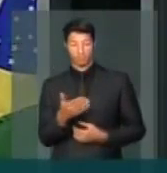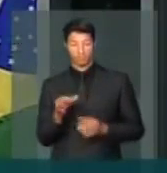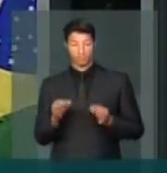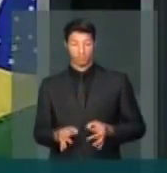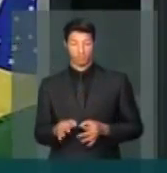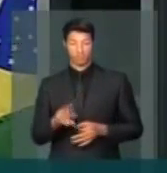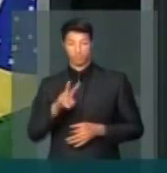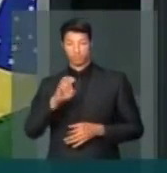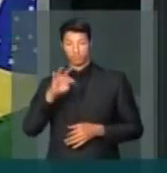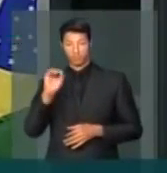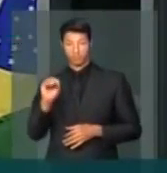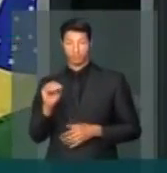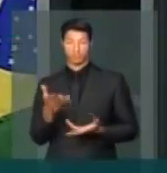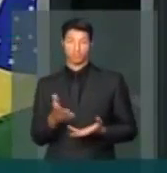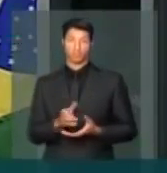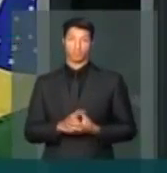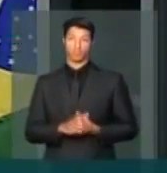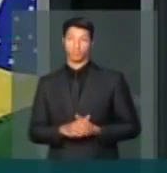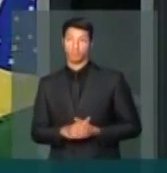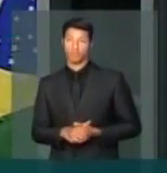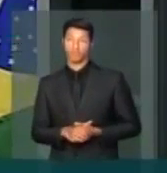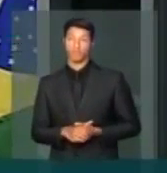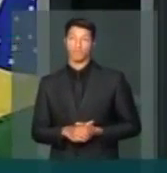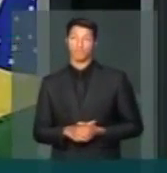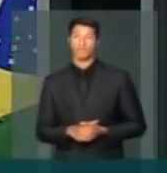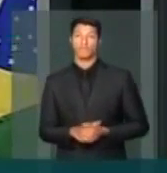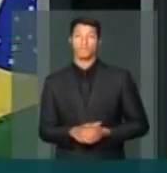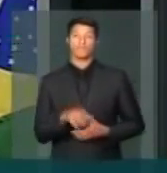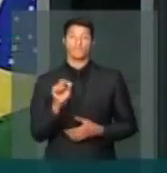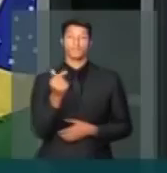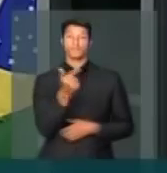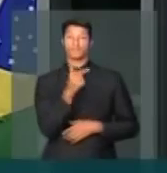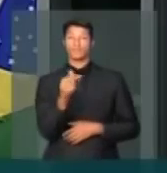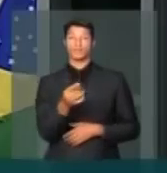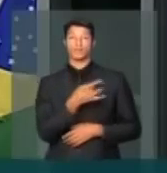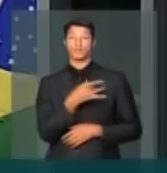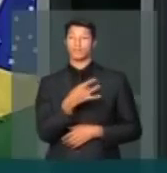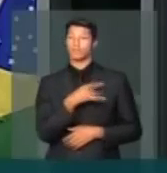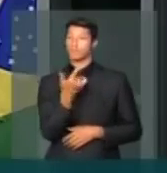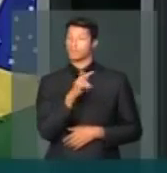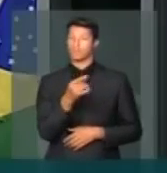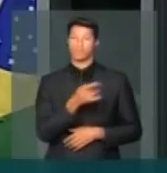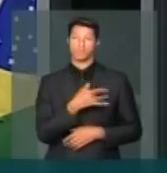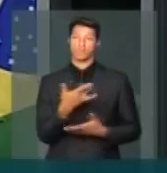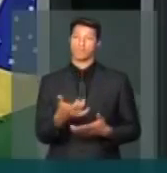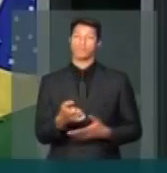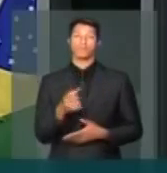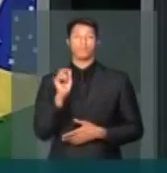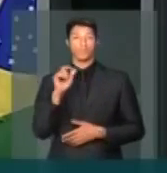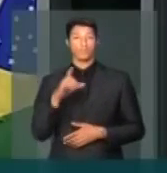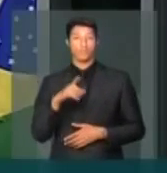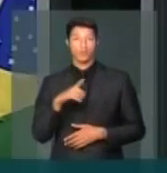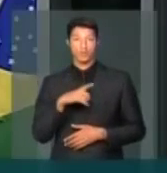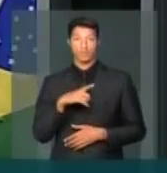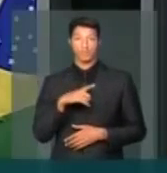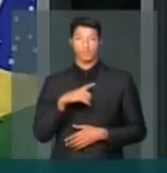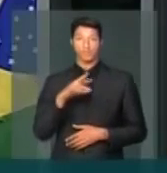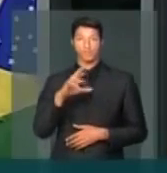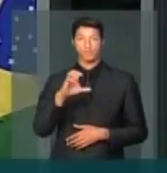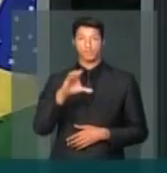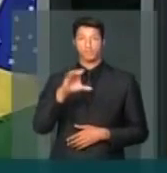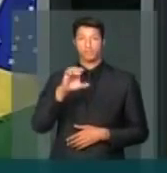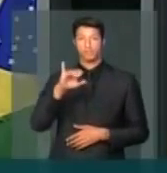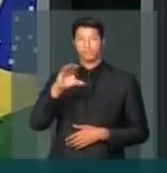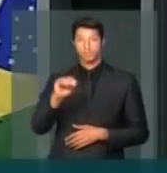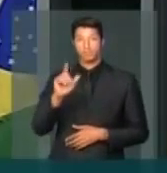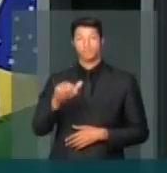pacífica um veto dessa natureza? Quem não tem medo, não teme. Quem tem receio de